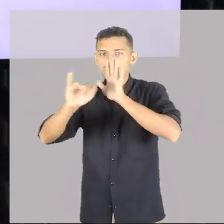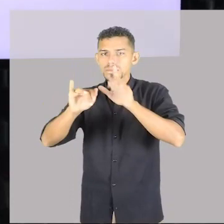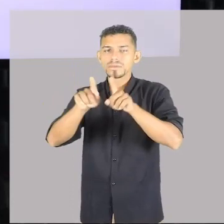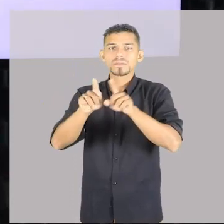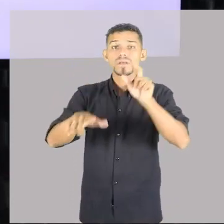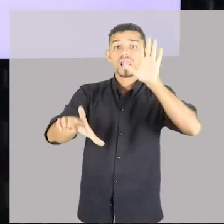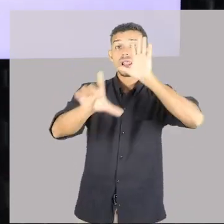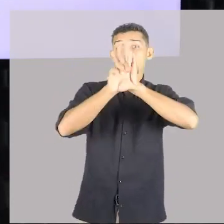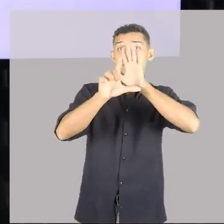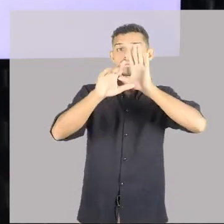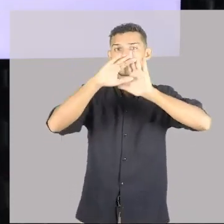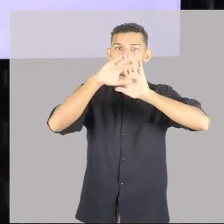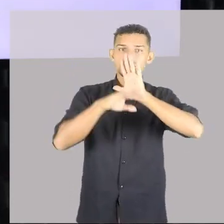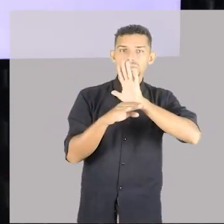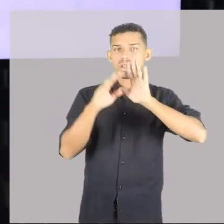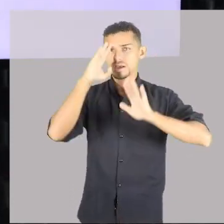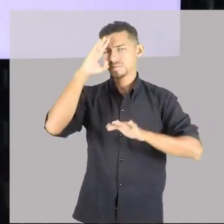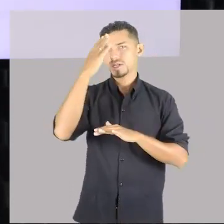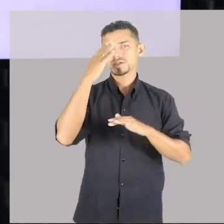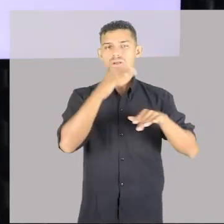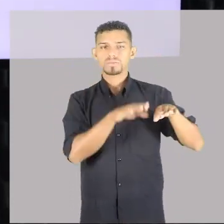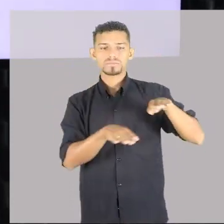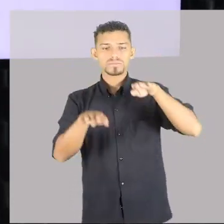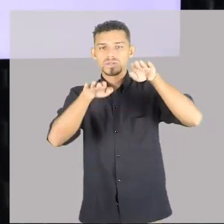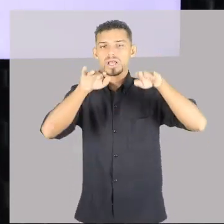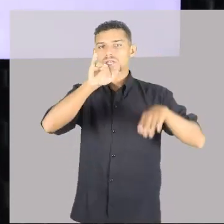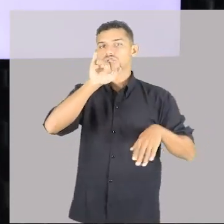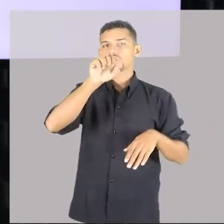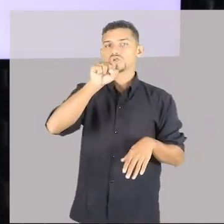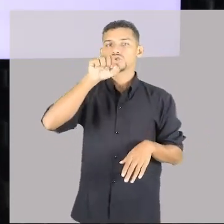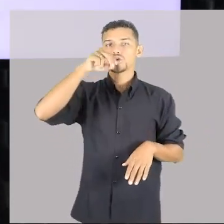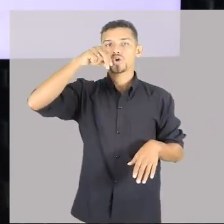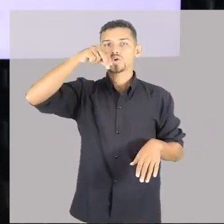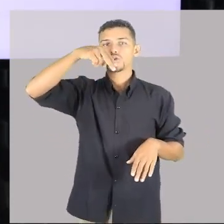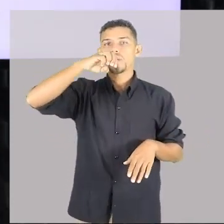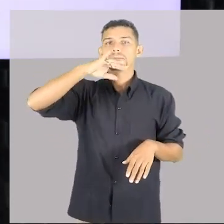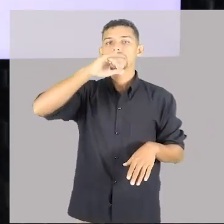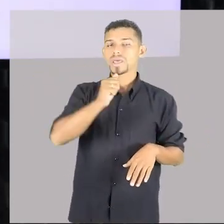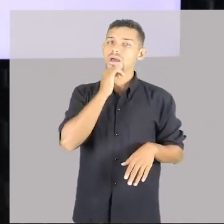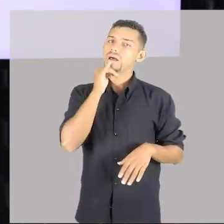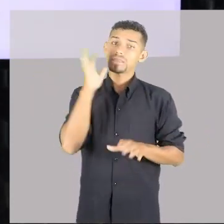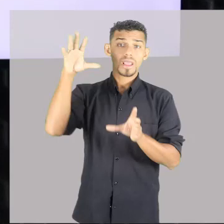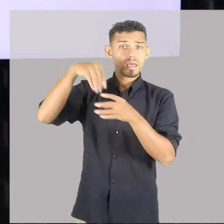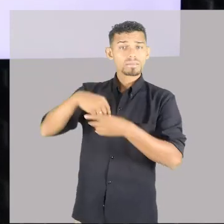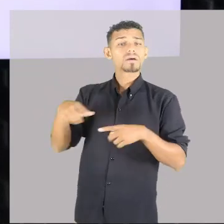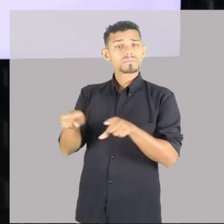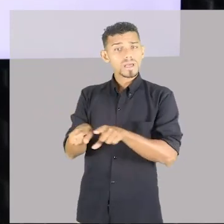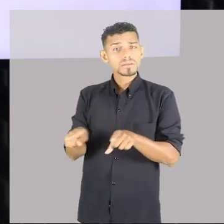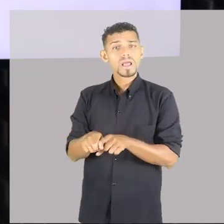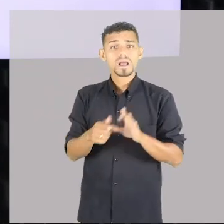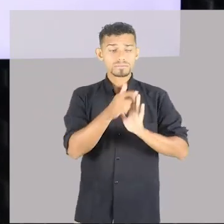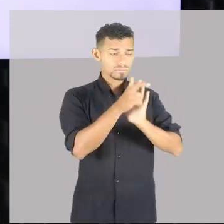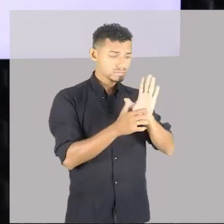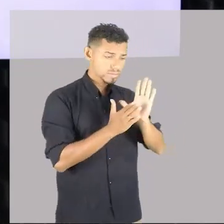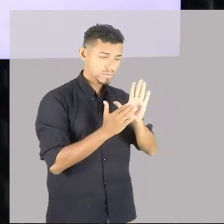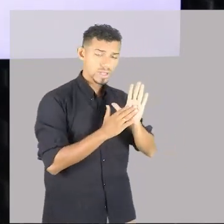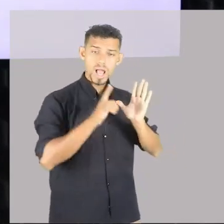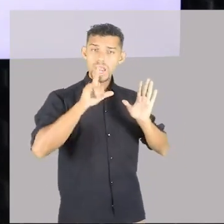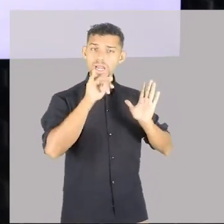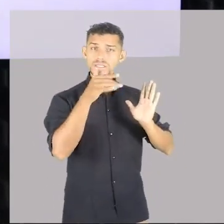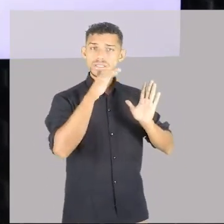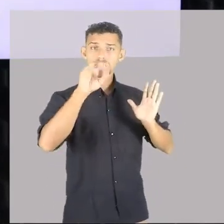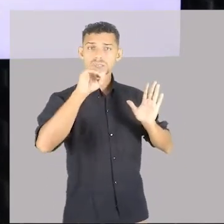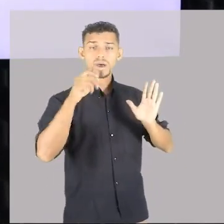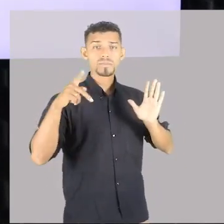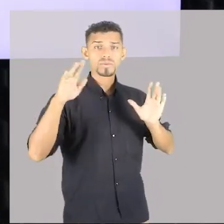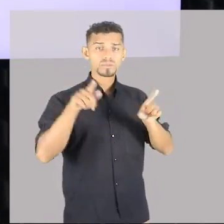pela lei. É a garantia do princípio da isonomia. A gente tem o princípio da isonomia até dentro da licitação pública. Em